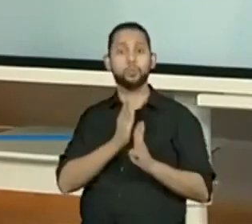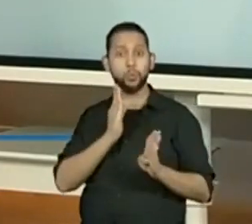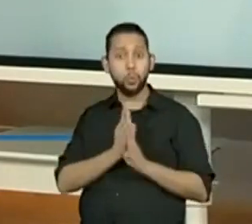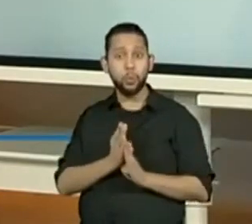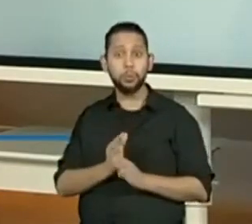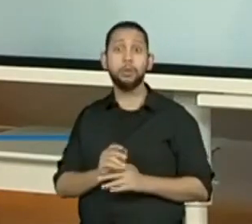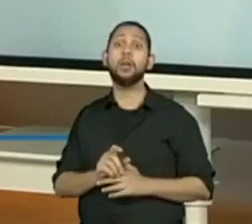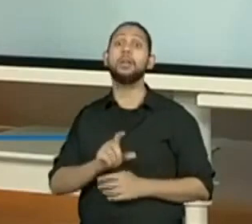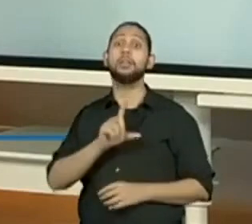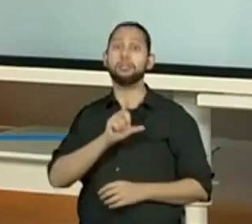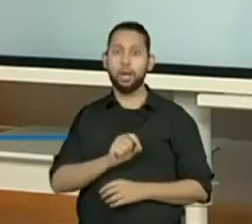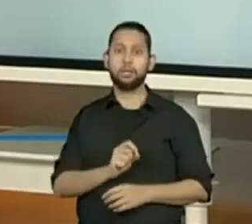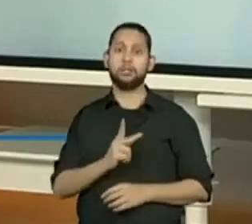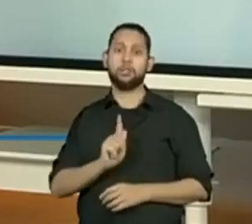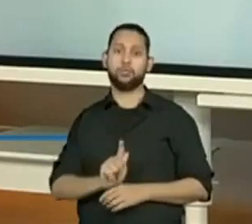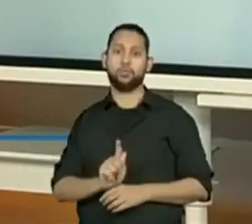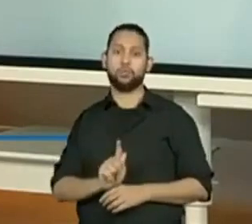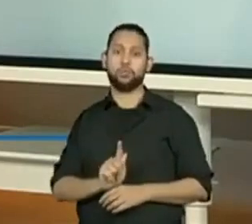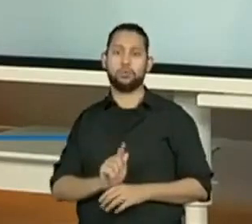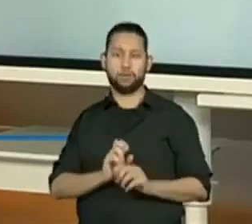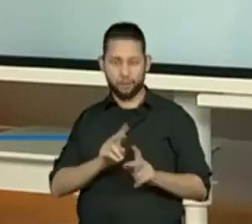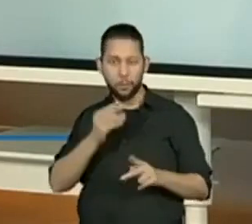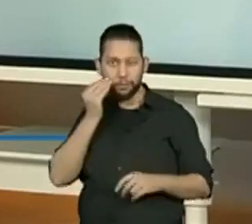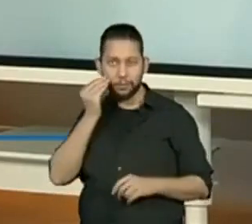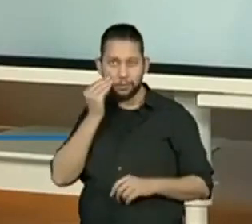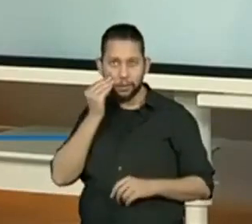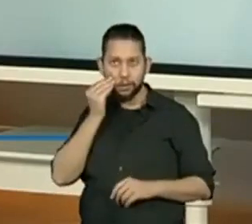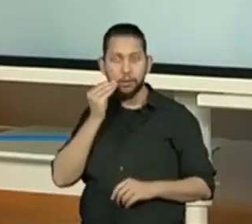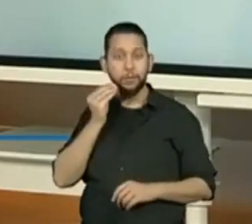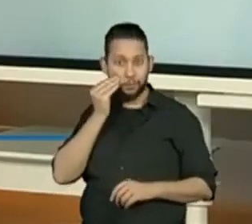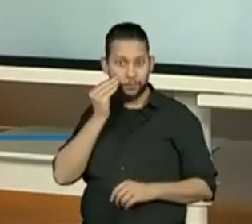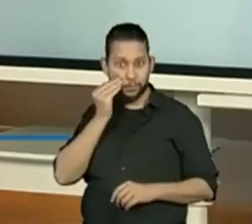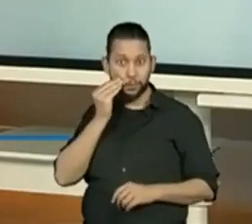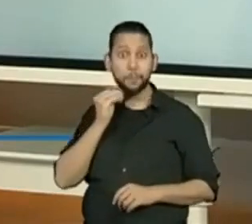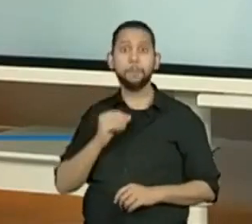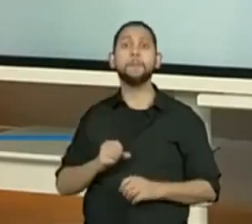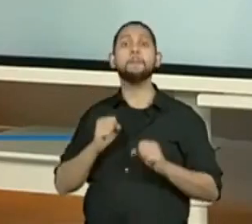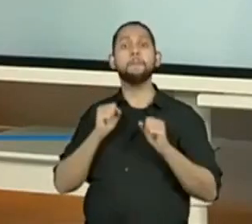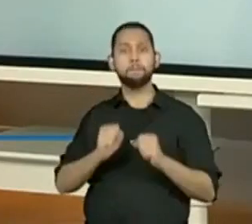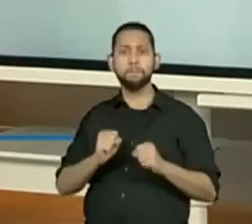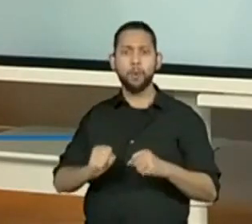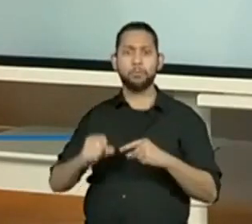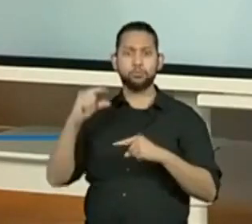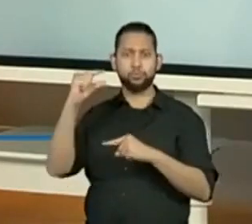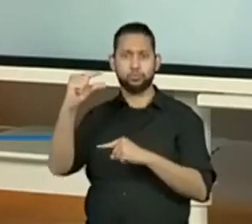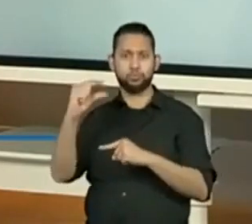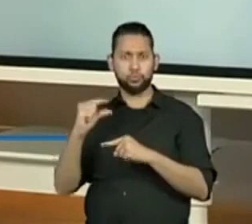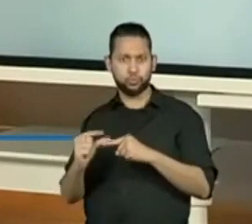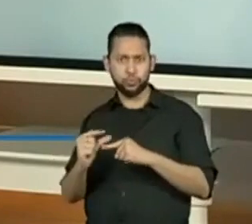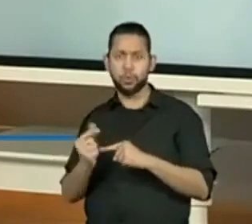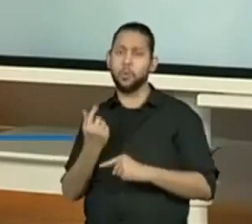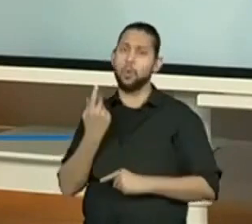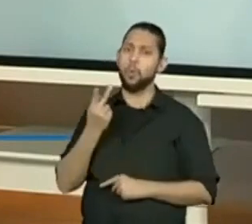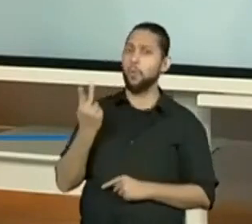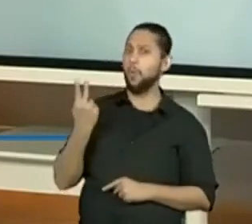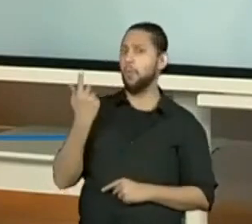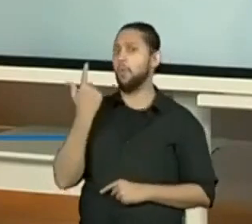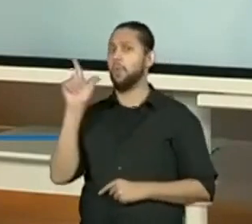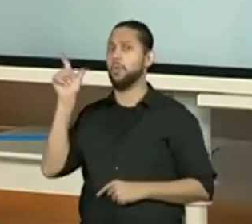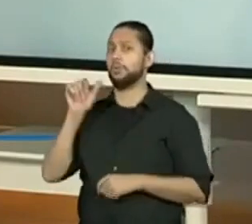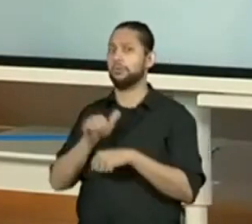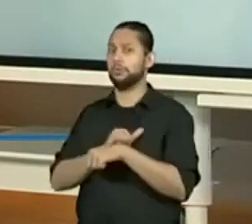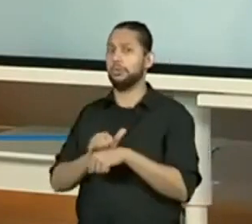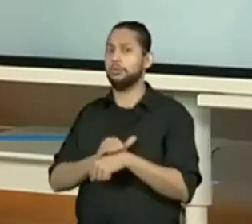valor de 10 Kg de tomate vamos fazer isso posso utilizar o algoritmo ou vocês acham melhor